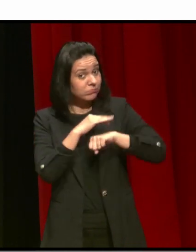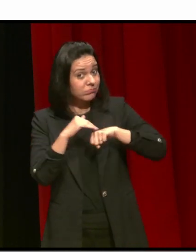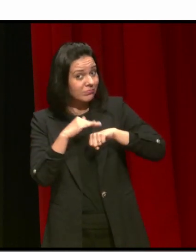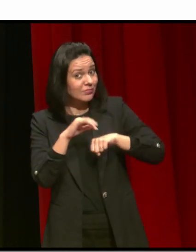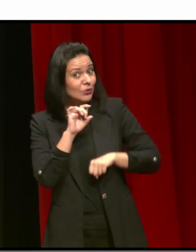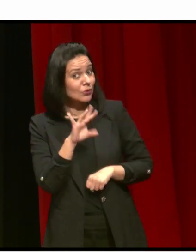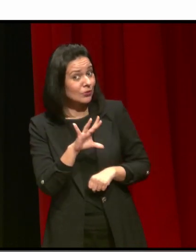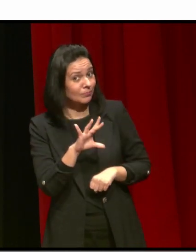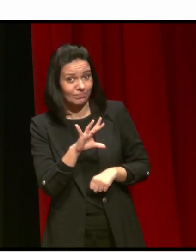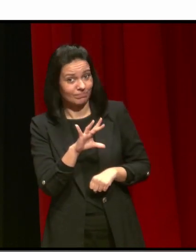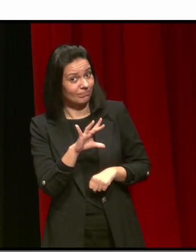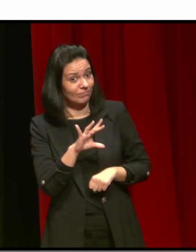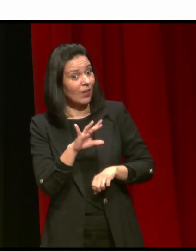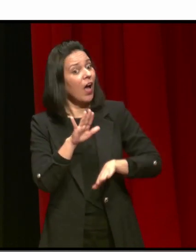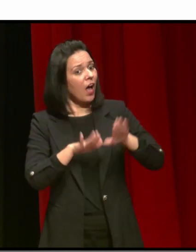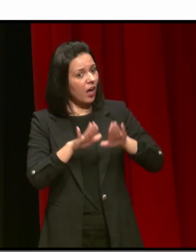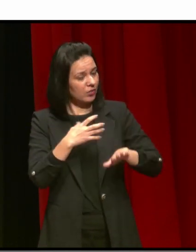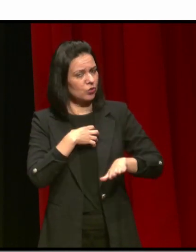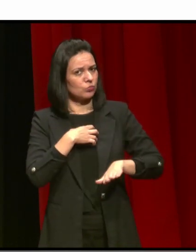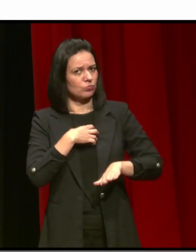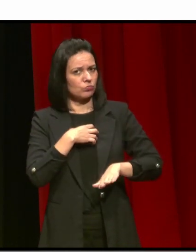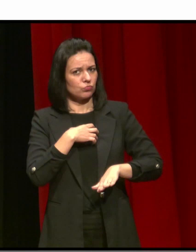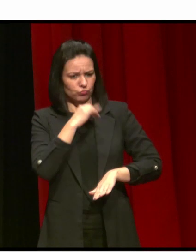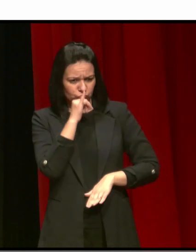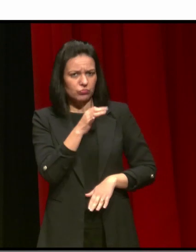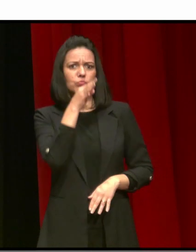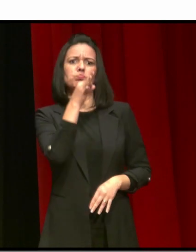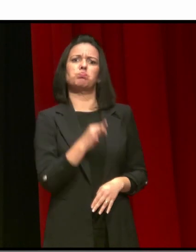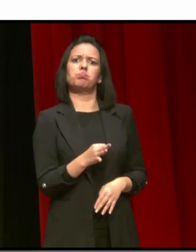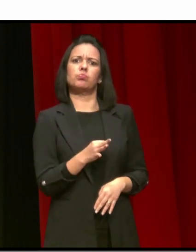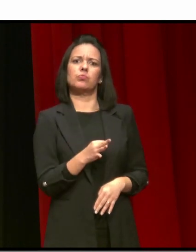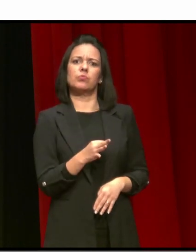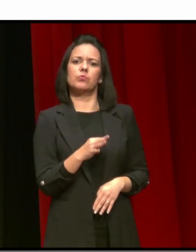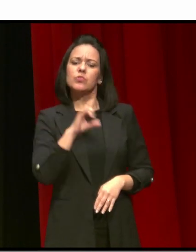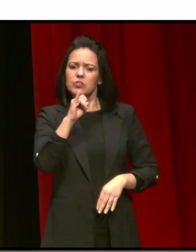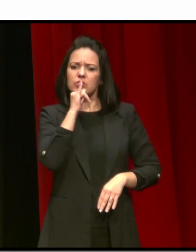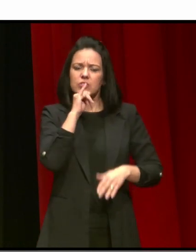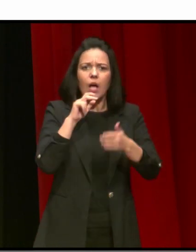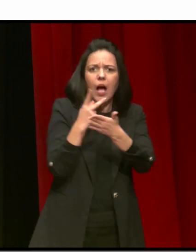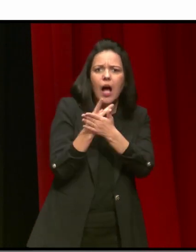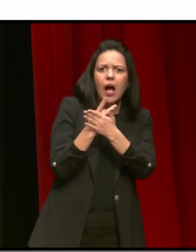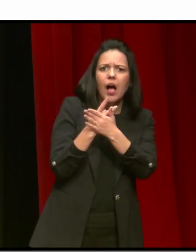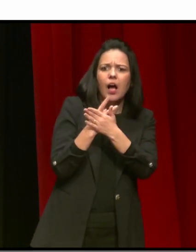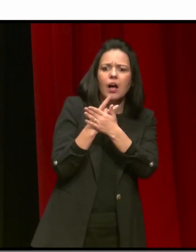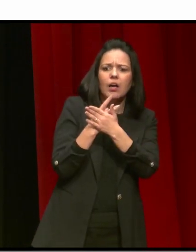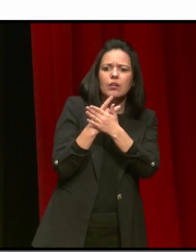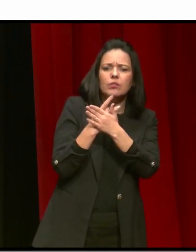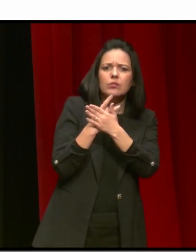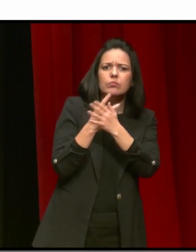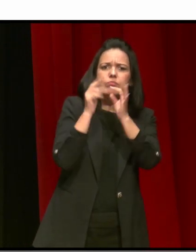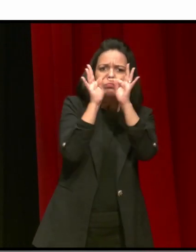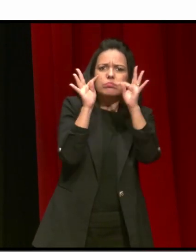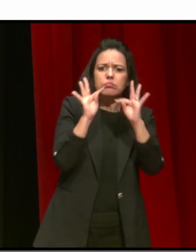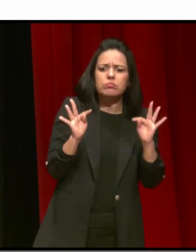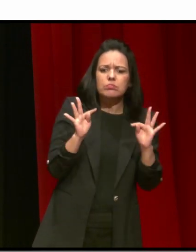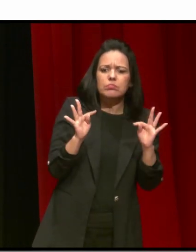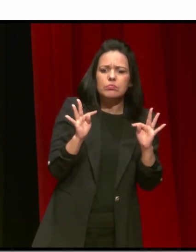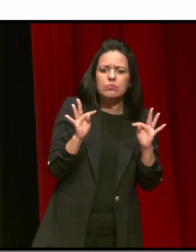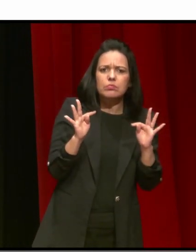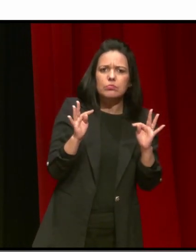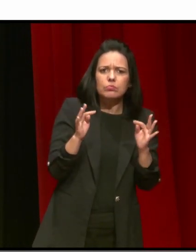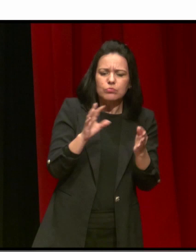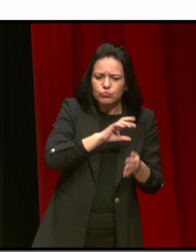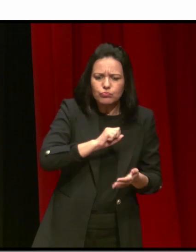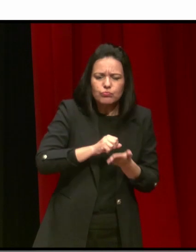vez em quando ele ficava firme, expulsava a gente do templo, ele falava coisa para o Pedro, falou, Pedro, fica atrás de mim, rapaz,